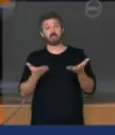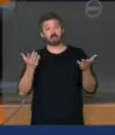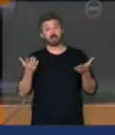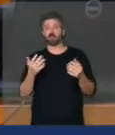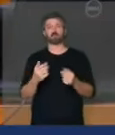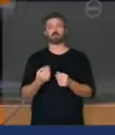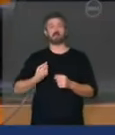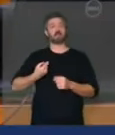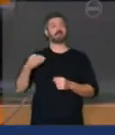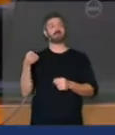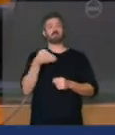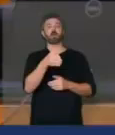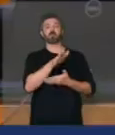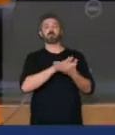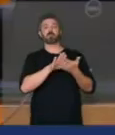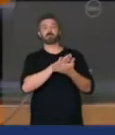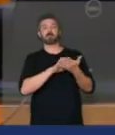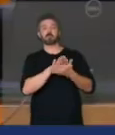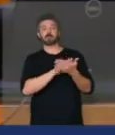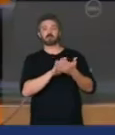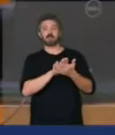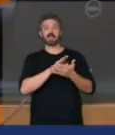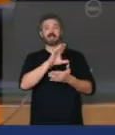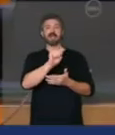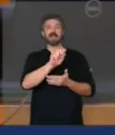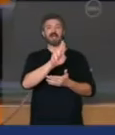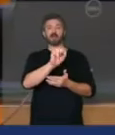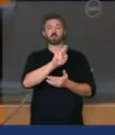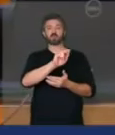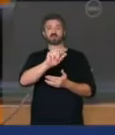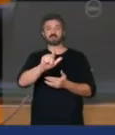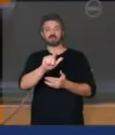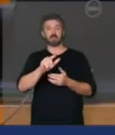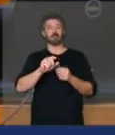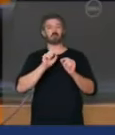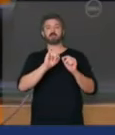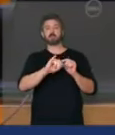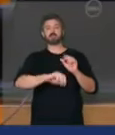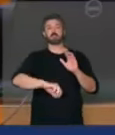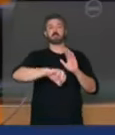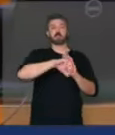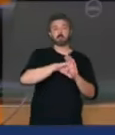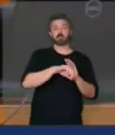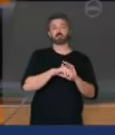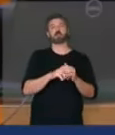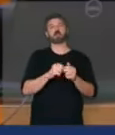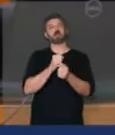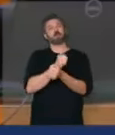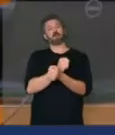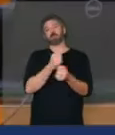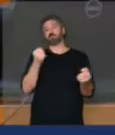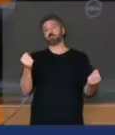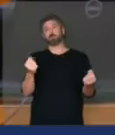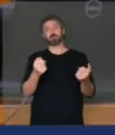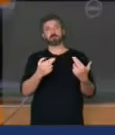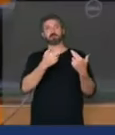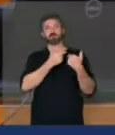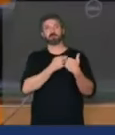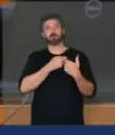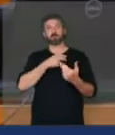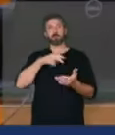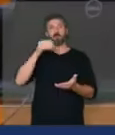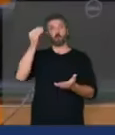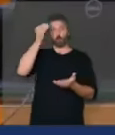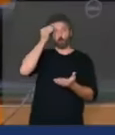não participam da cadeia causal daqueles crimes, sendo impossível atribuir-lhes qualquer grau